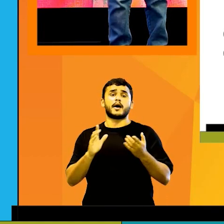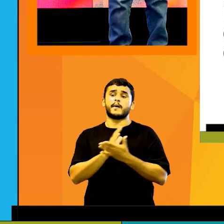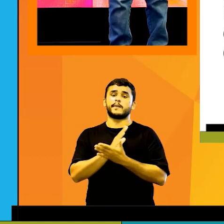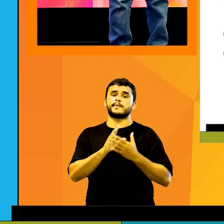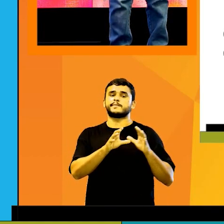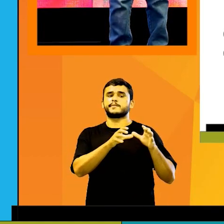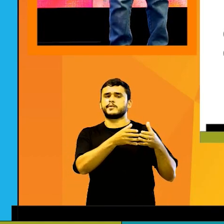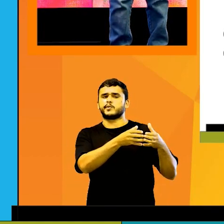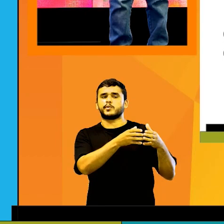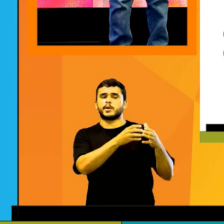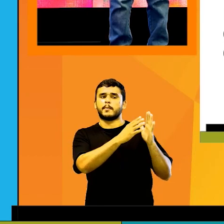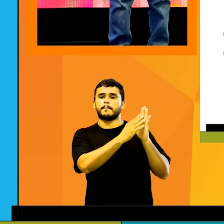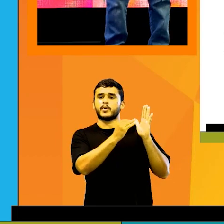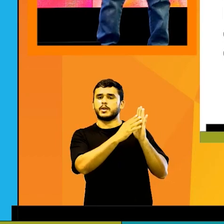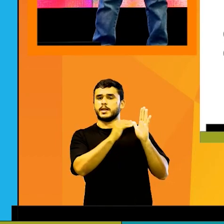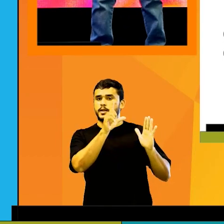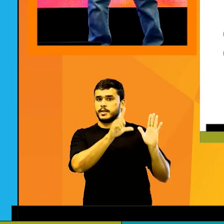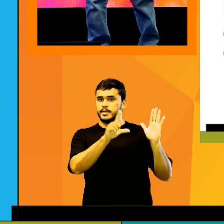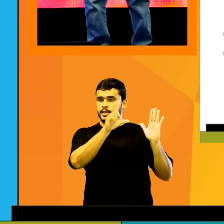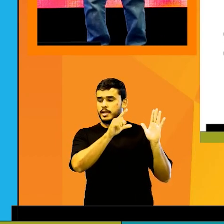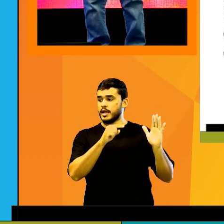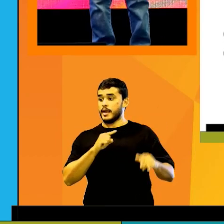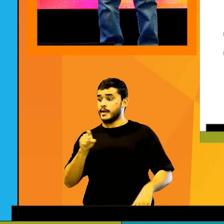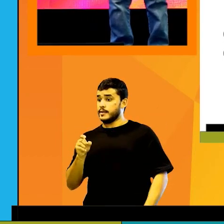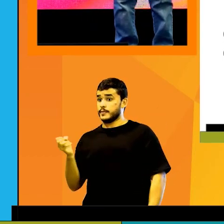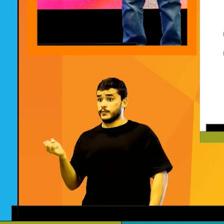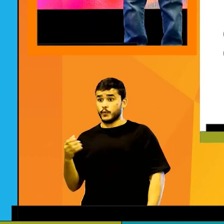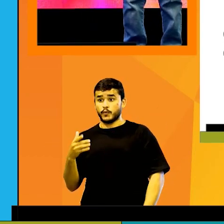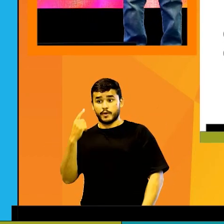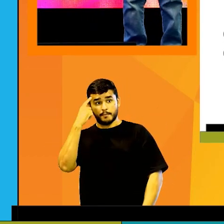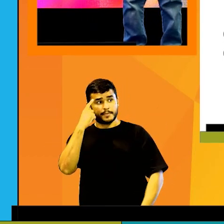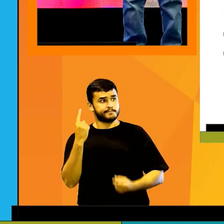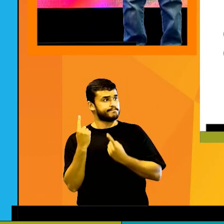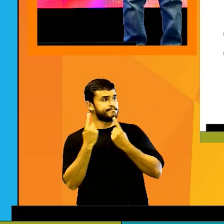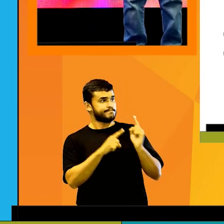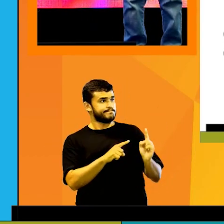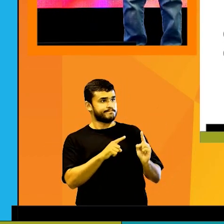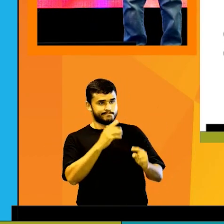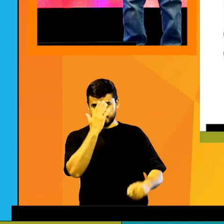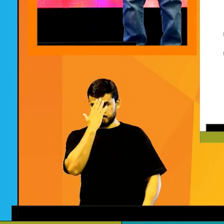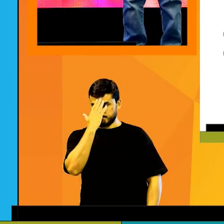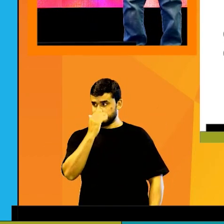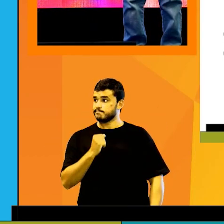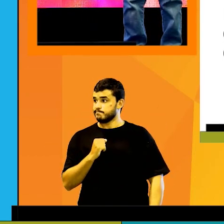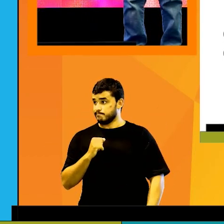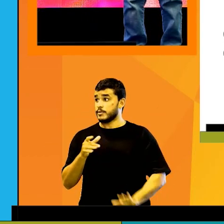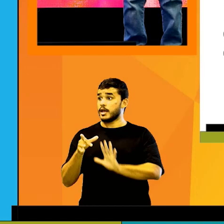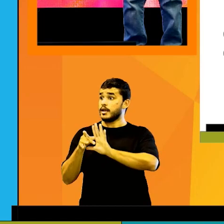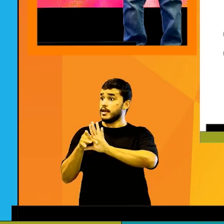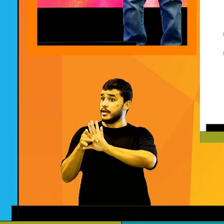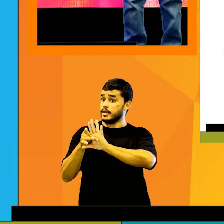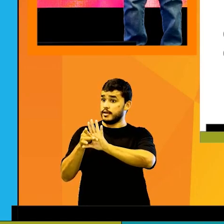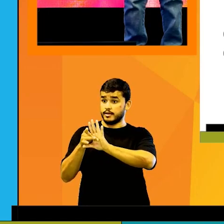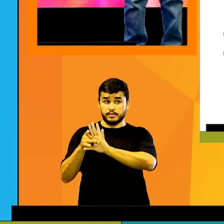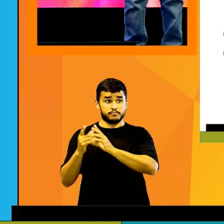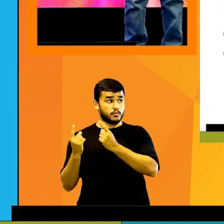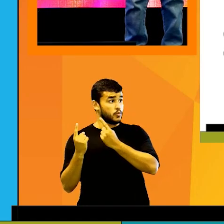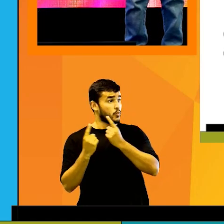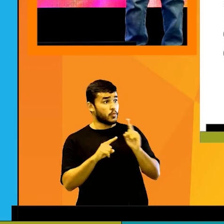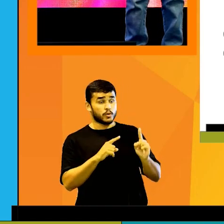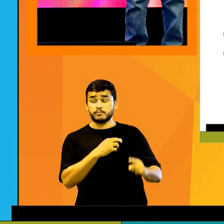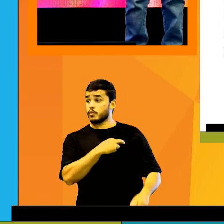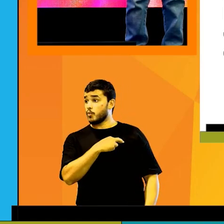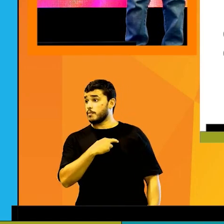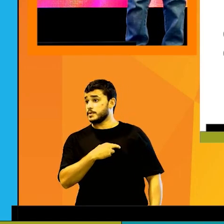pode afirmar logo aí categoricamente: o realismo foi uma escola que se opôs bastante às características